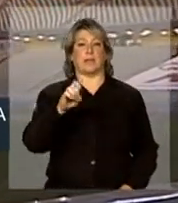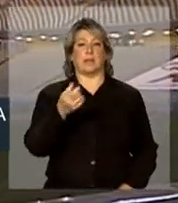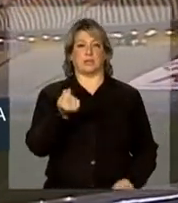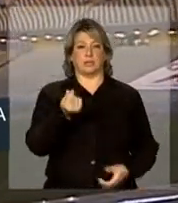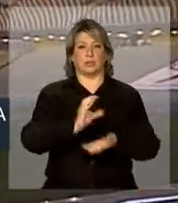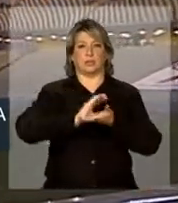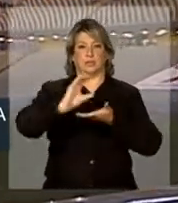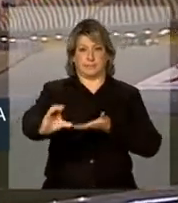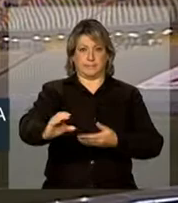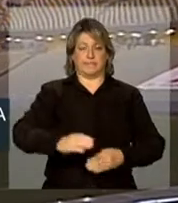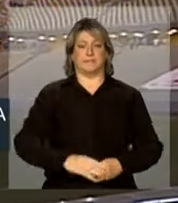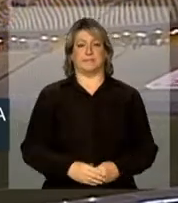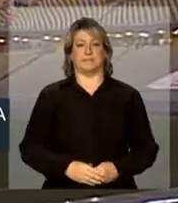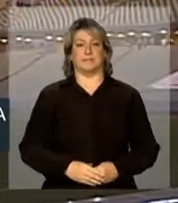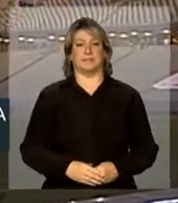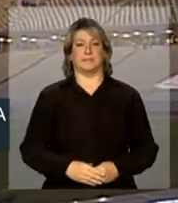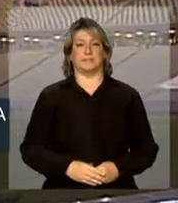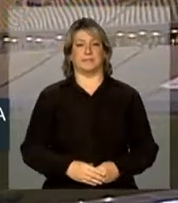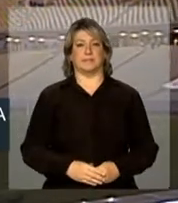BNDS e